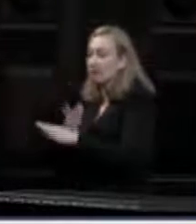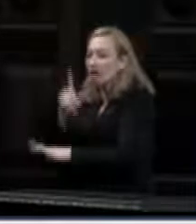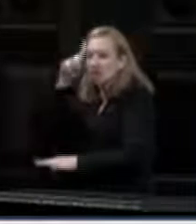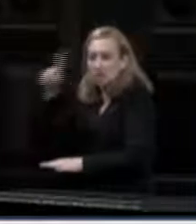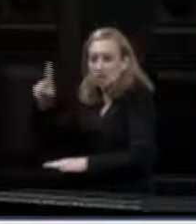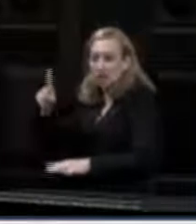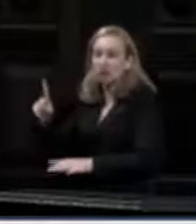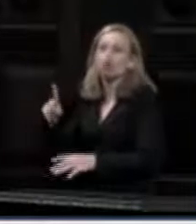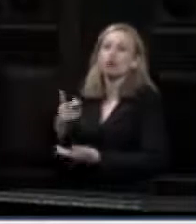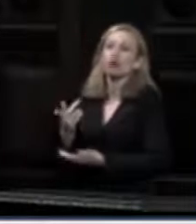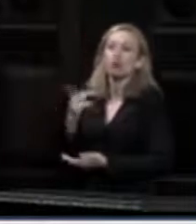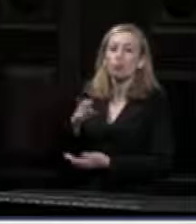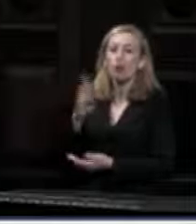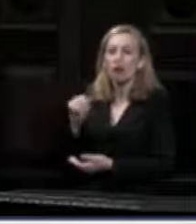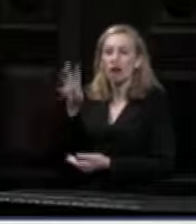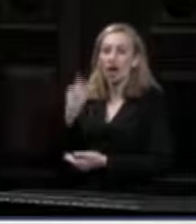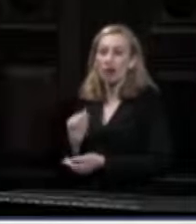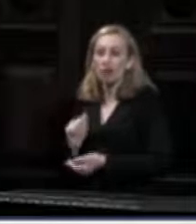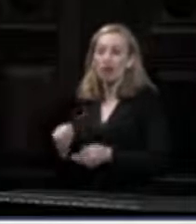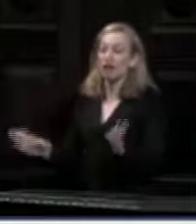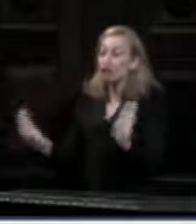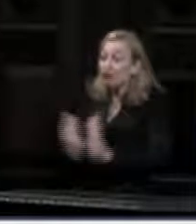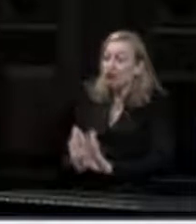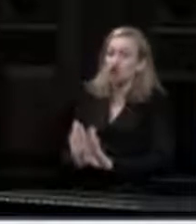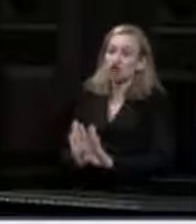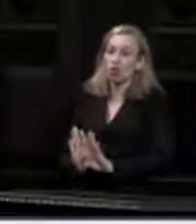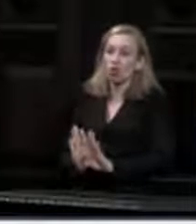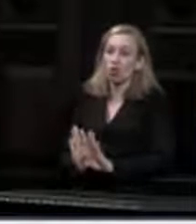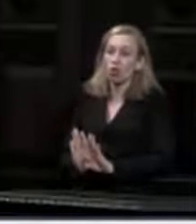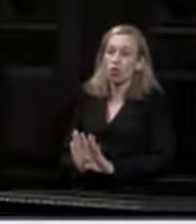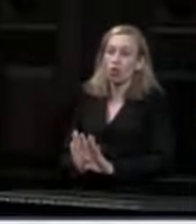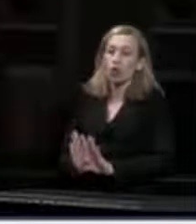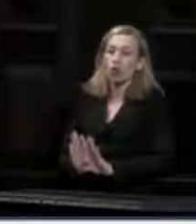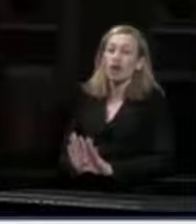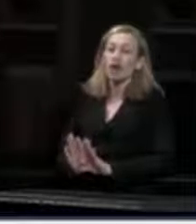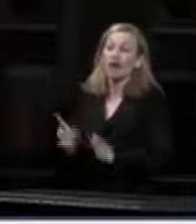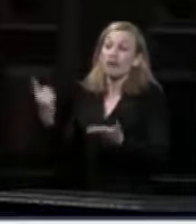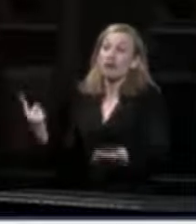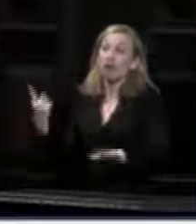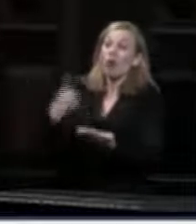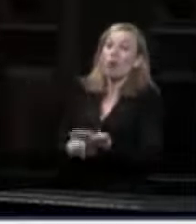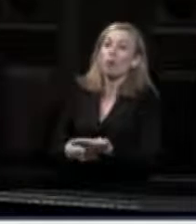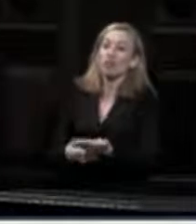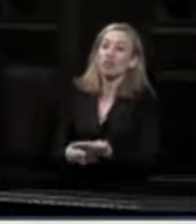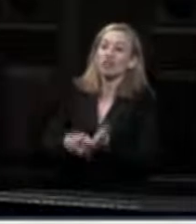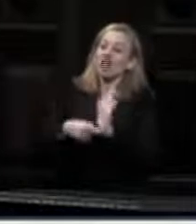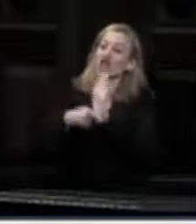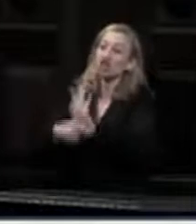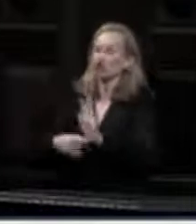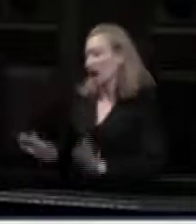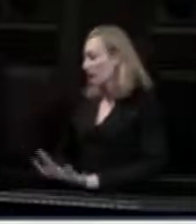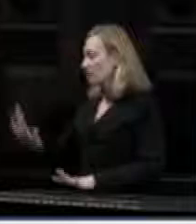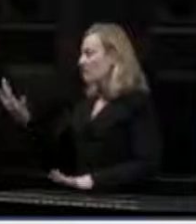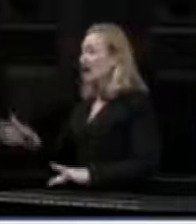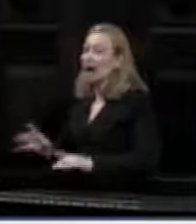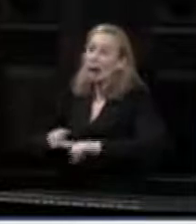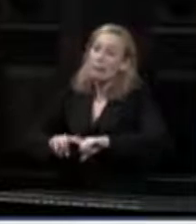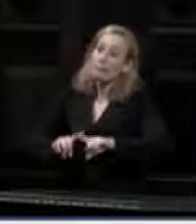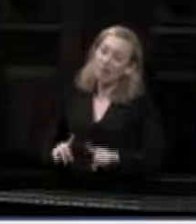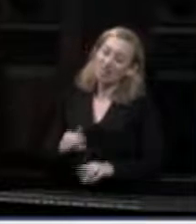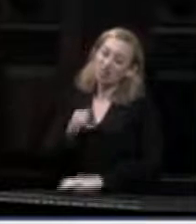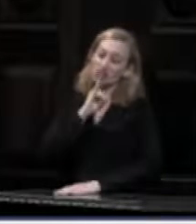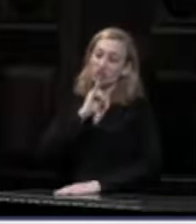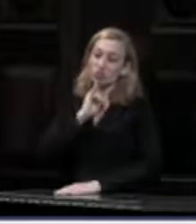foi municipalizado, fechou lá e ele assumiu um compromisso com a comunidade, mas, infelizmente,